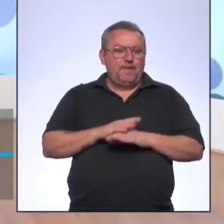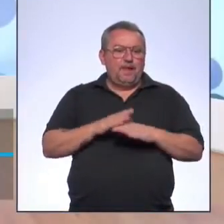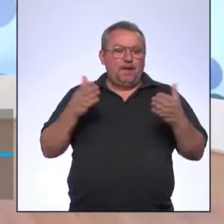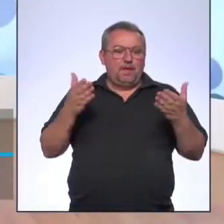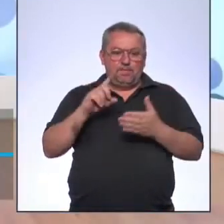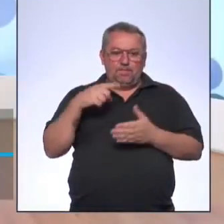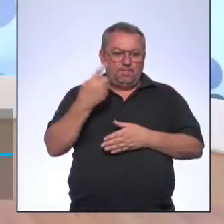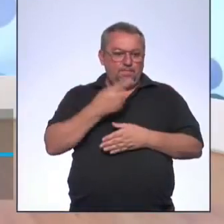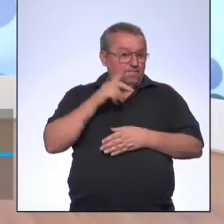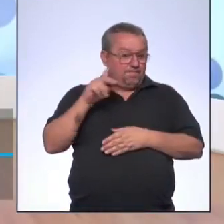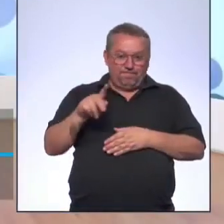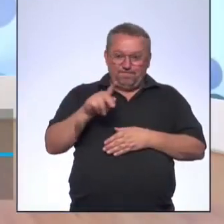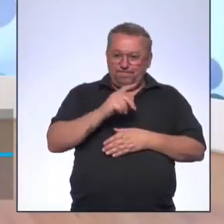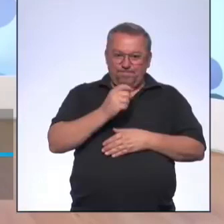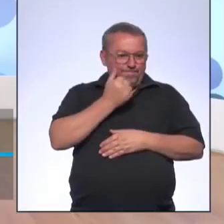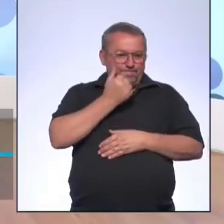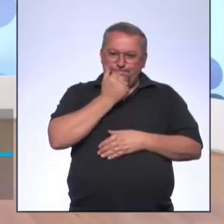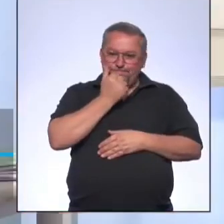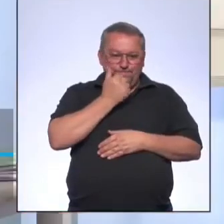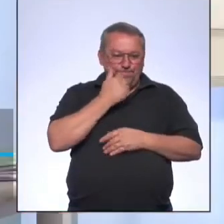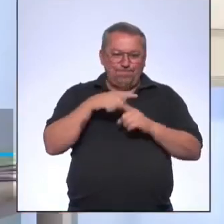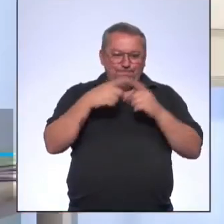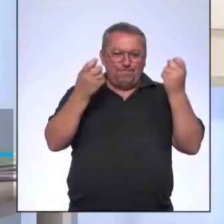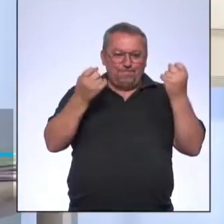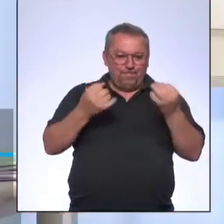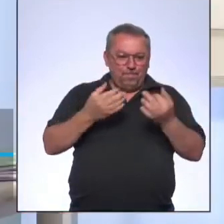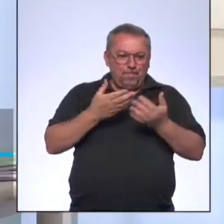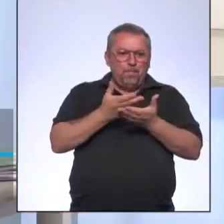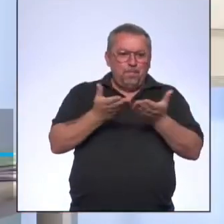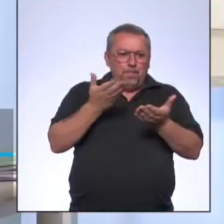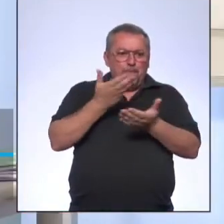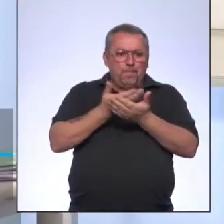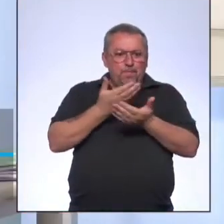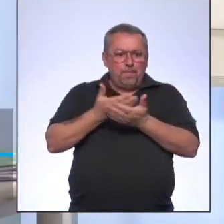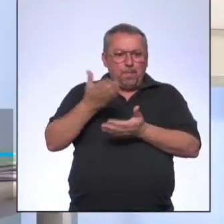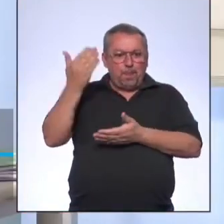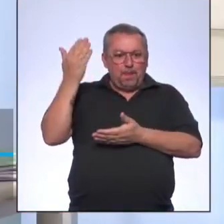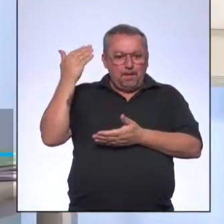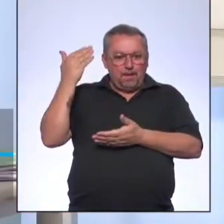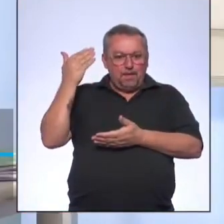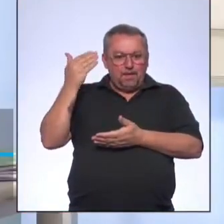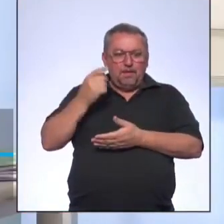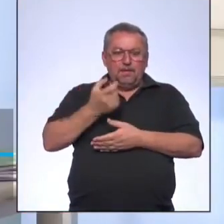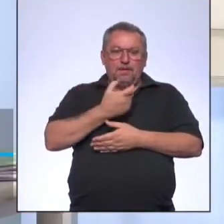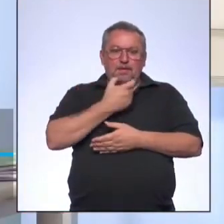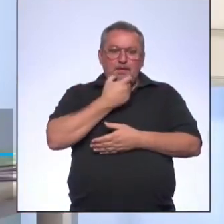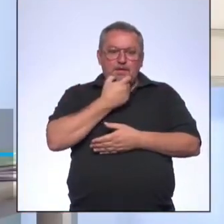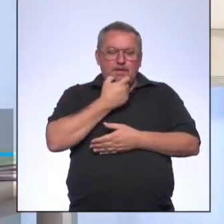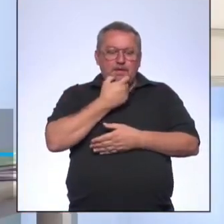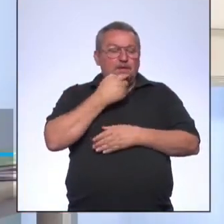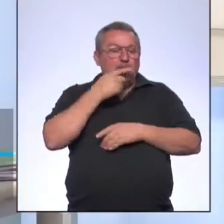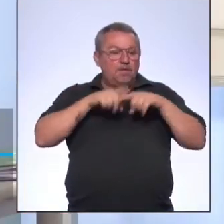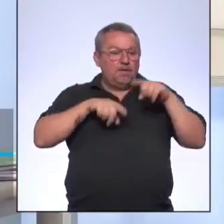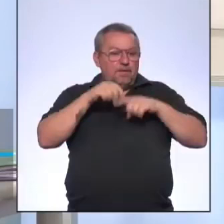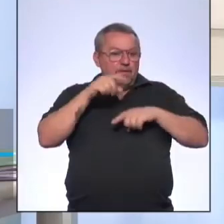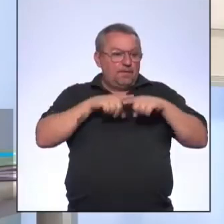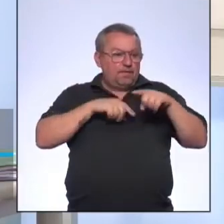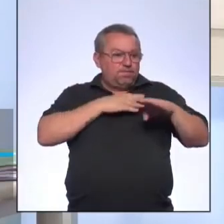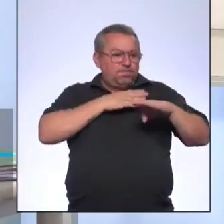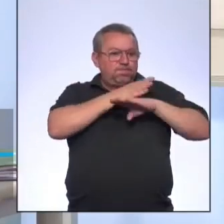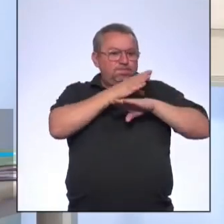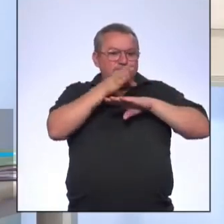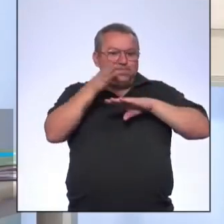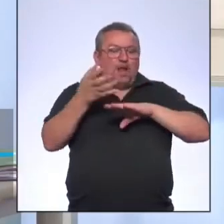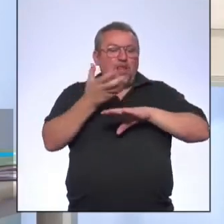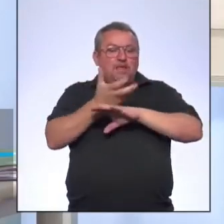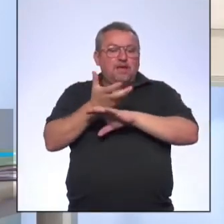somos professores de ciências, eu quero explicar, já falei isso aqui numa outra aula. Inglês é uma matéria que transpassa todas as outras